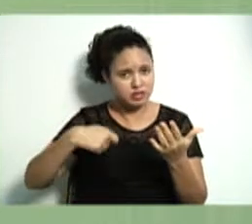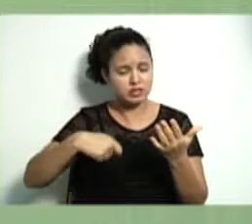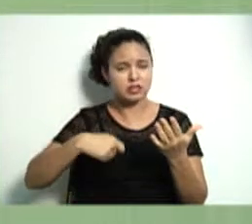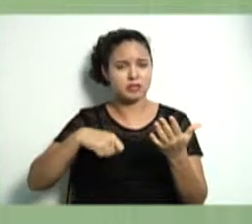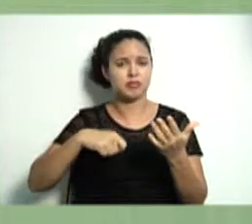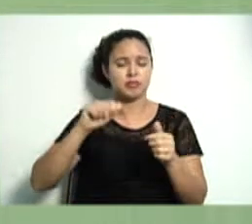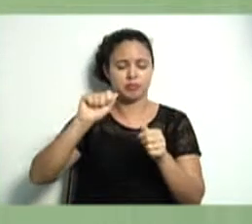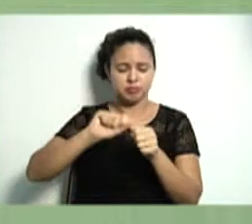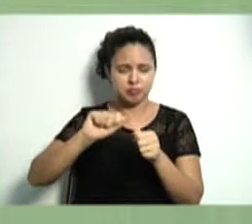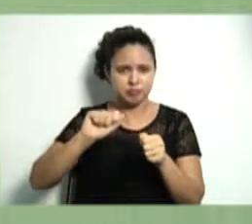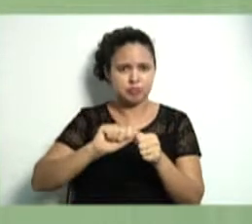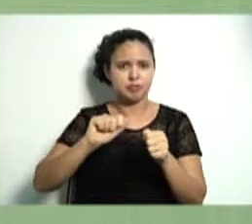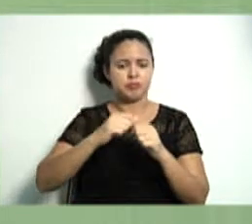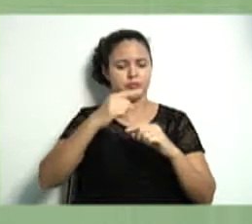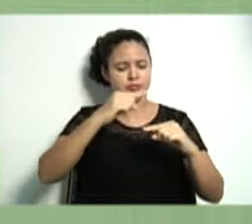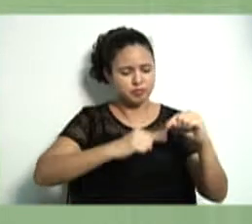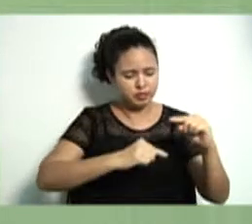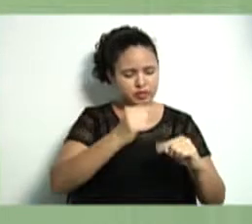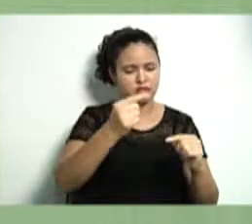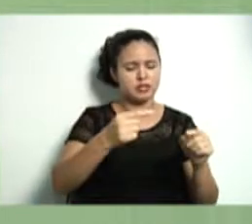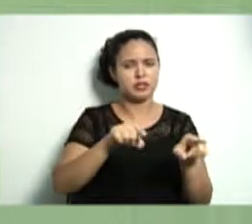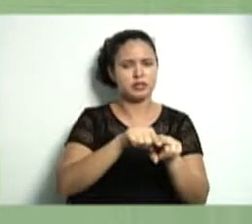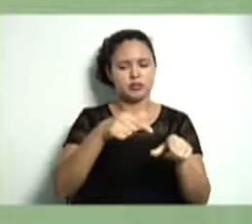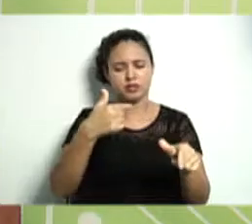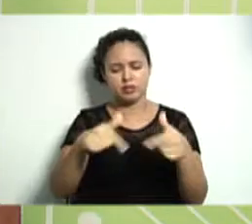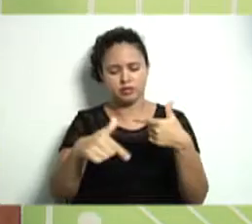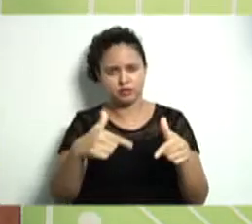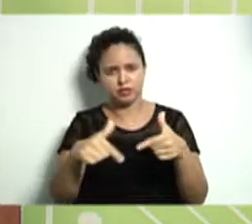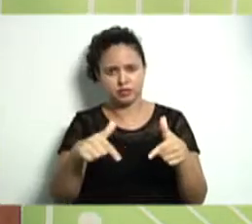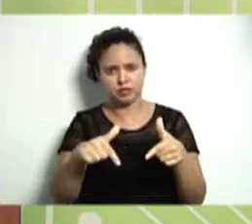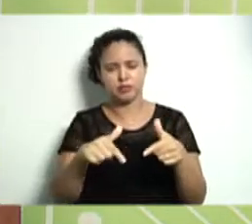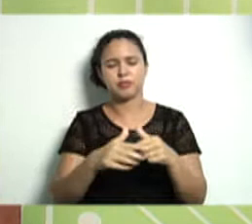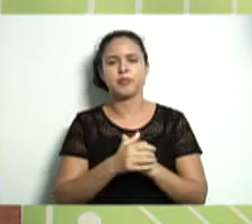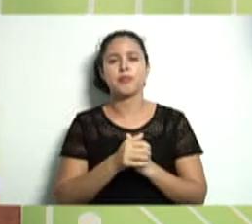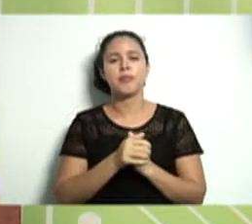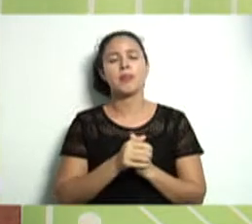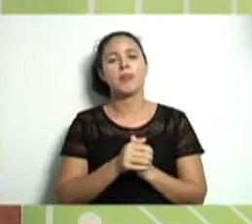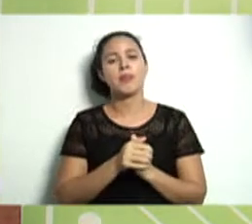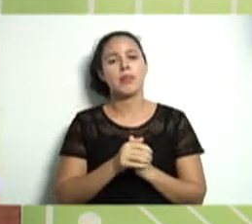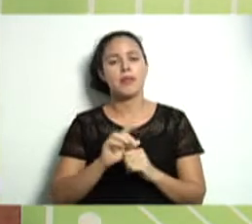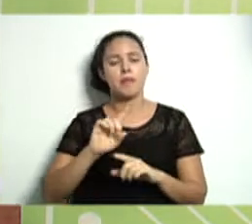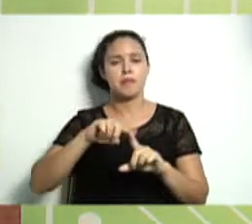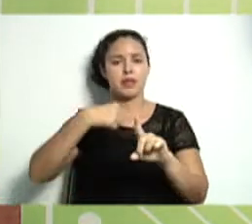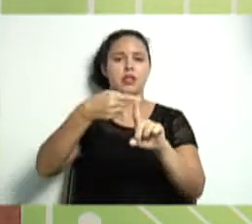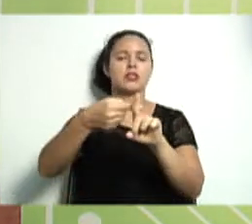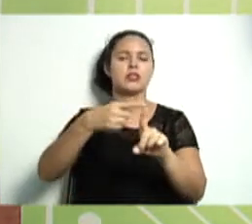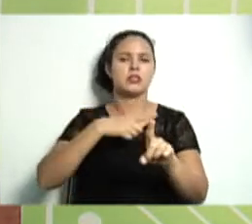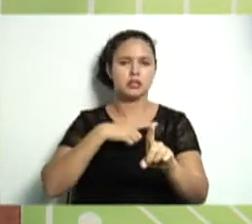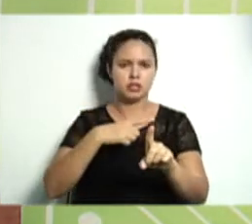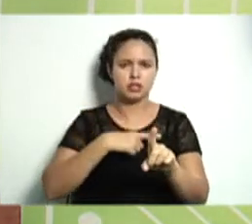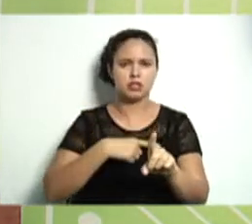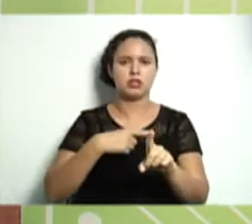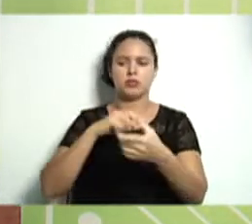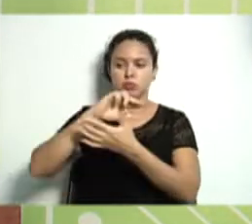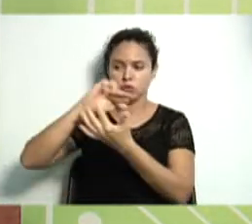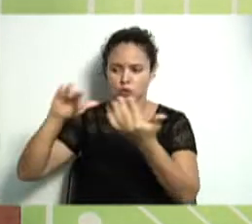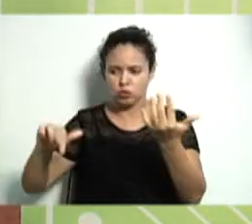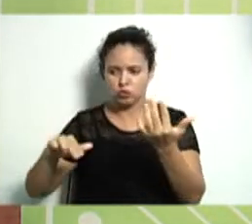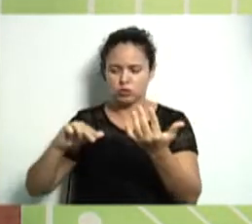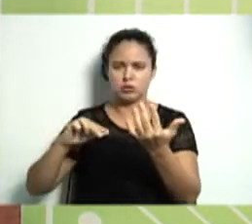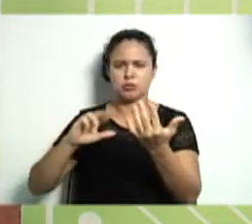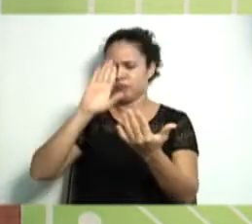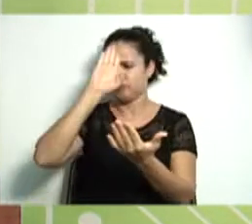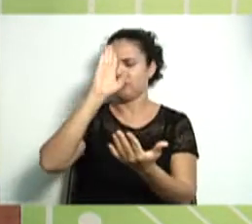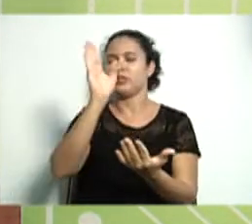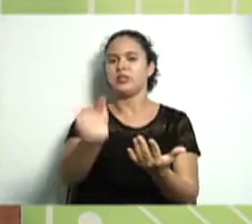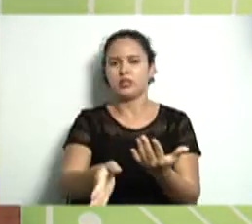produza bens e serviços. Mas existem coisas que a gente vai usar diretamente para produzir esses